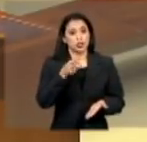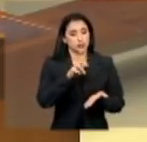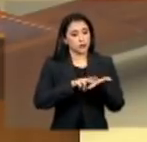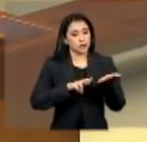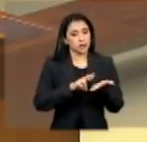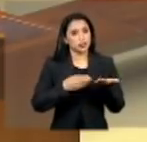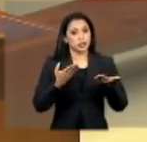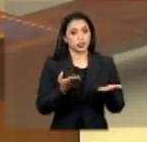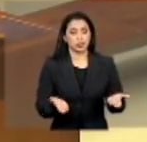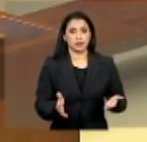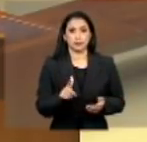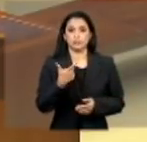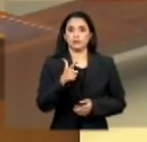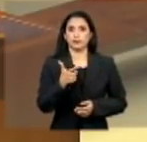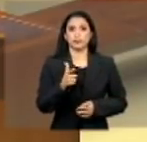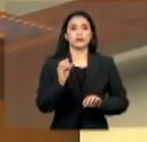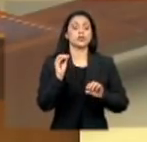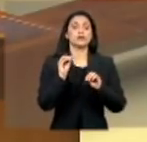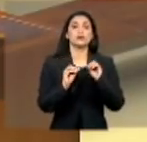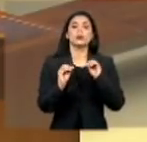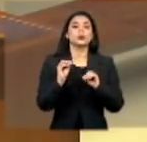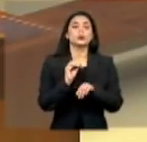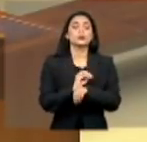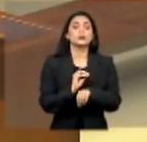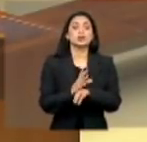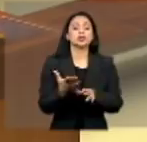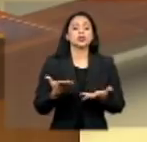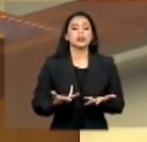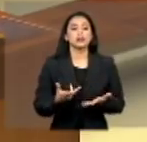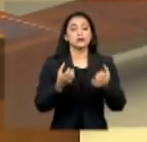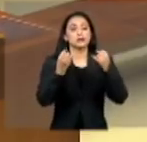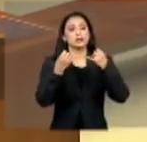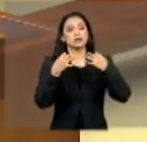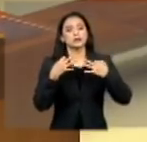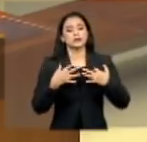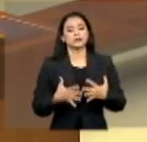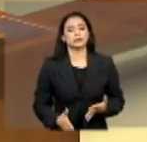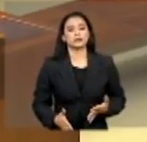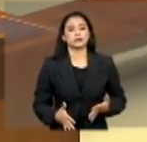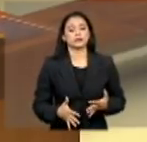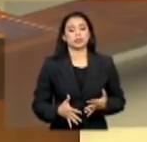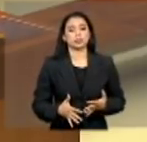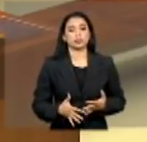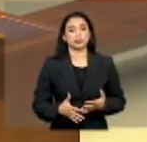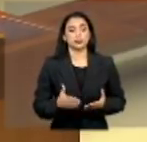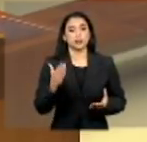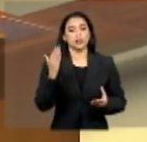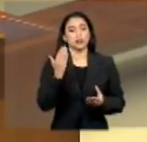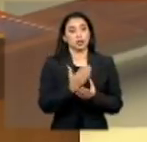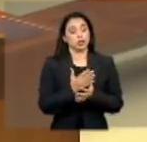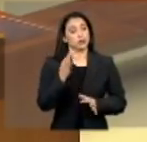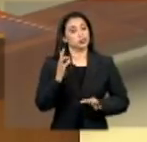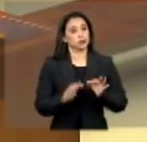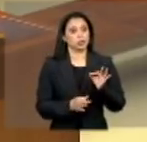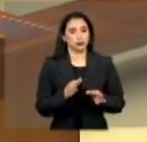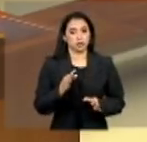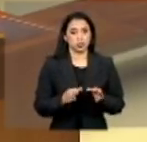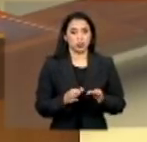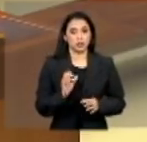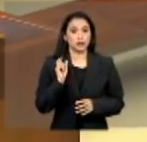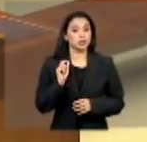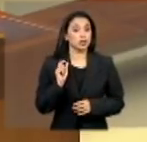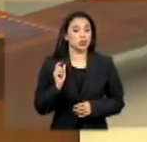de explicar uma questão que pode repercutir no julgamento da causa que é